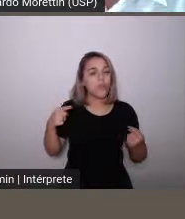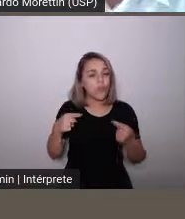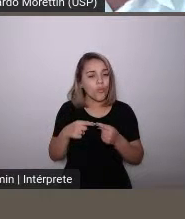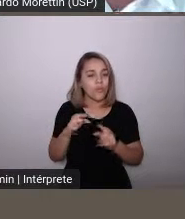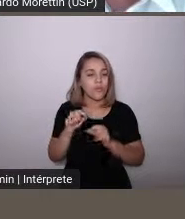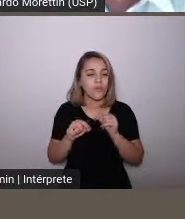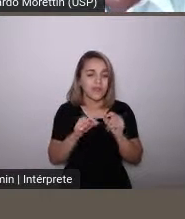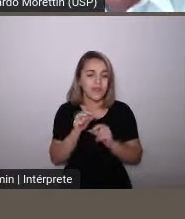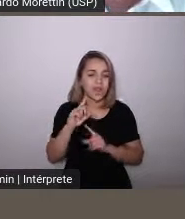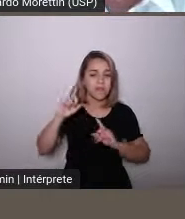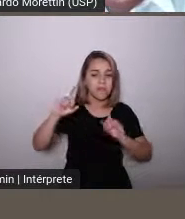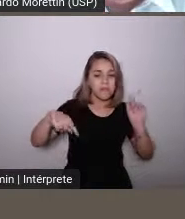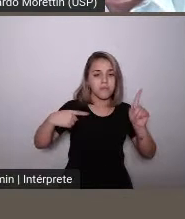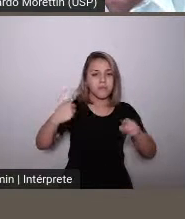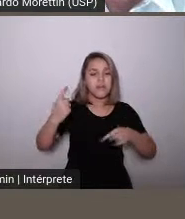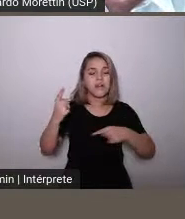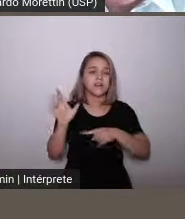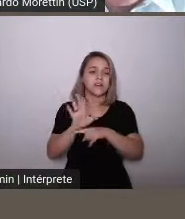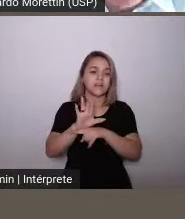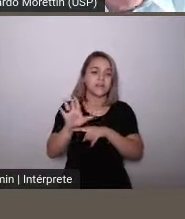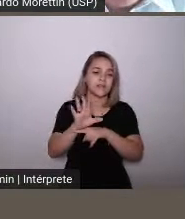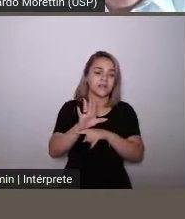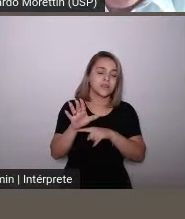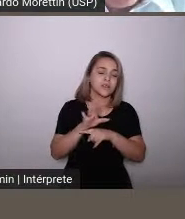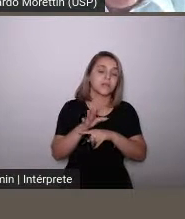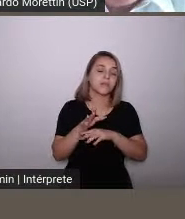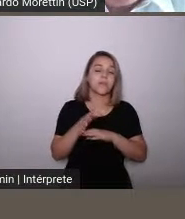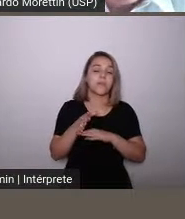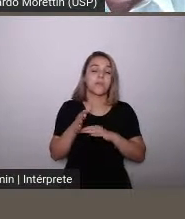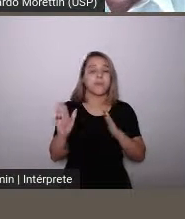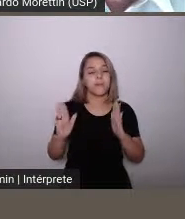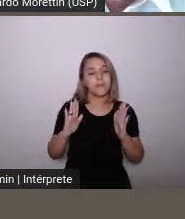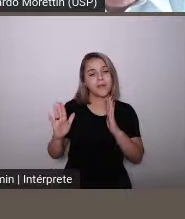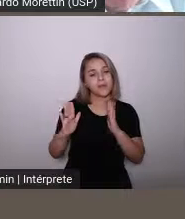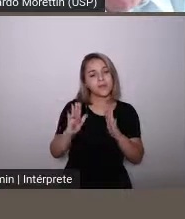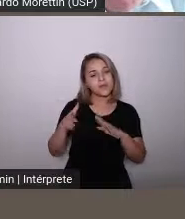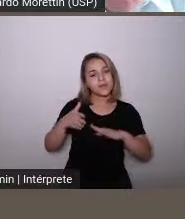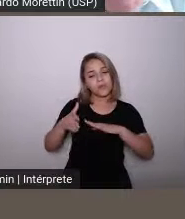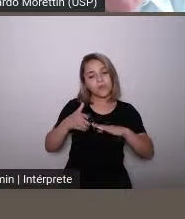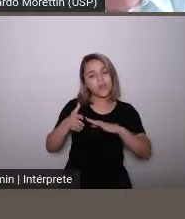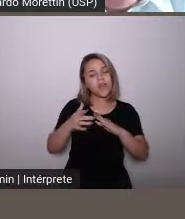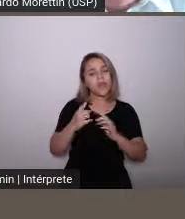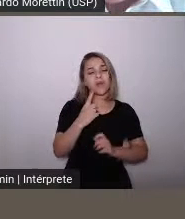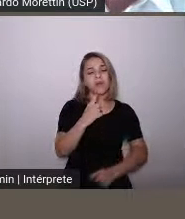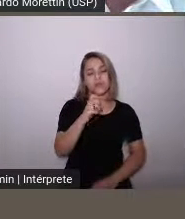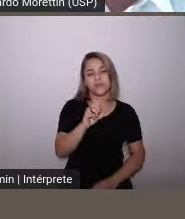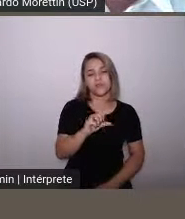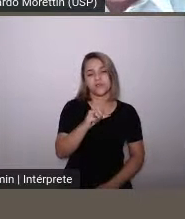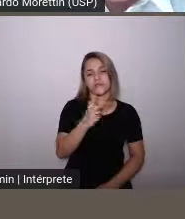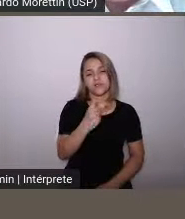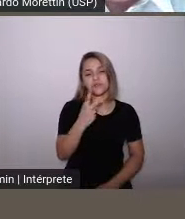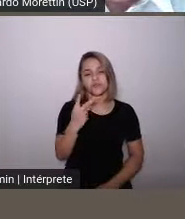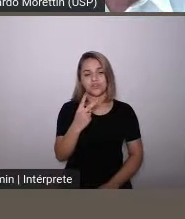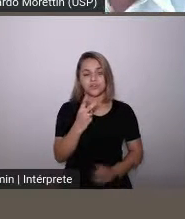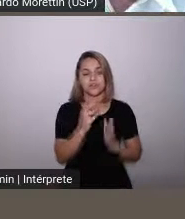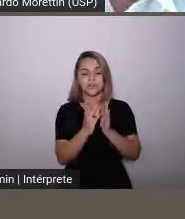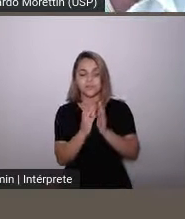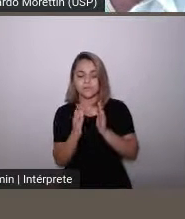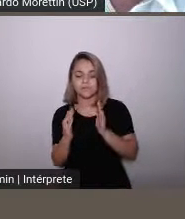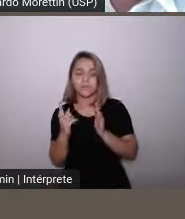cinema entre os modernos de 22 e 23. E o próprio Mário, ele